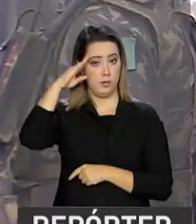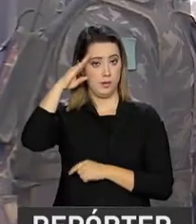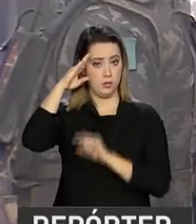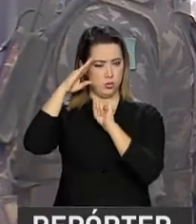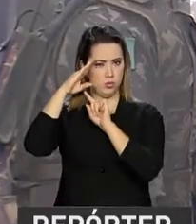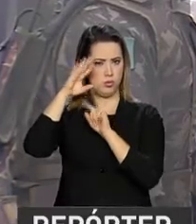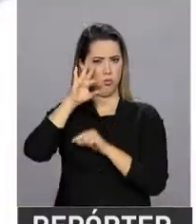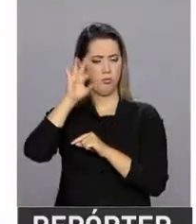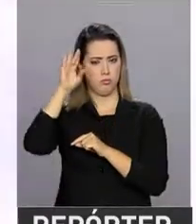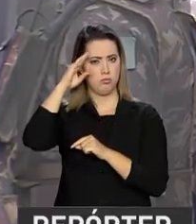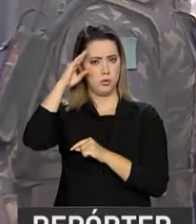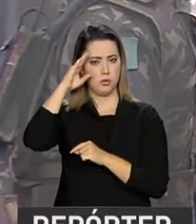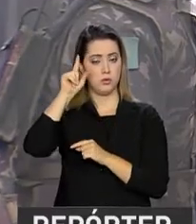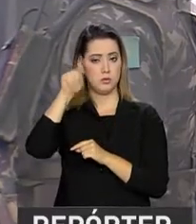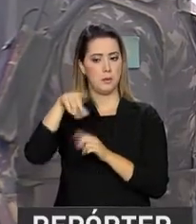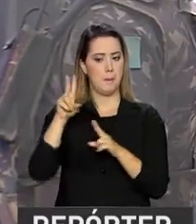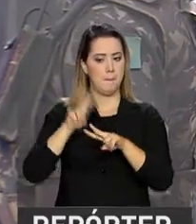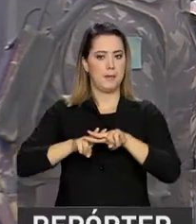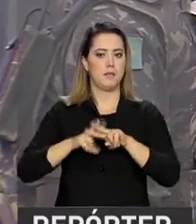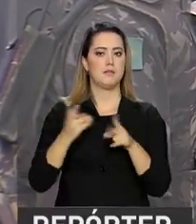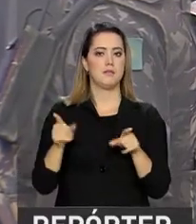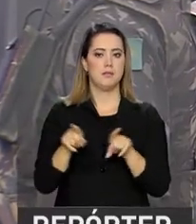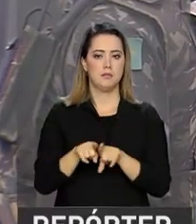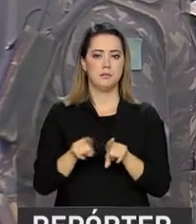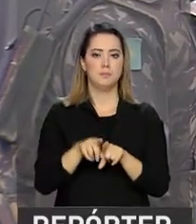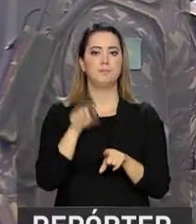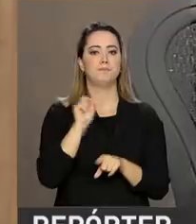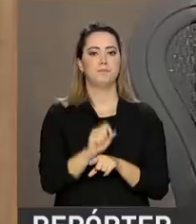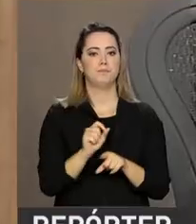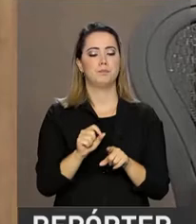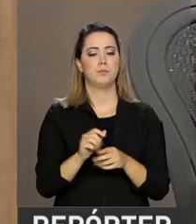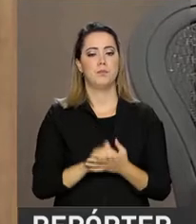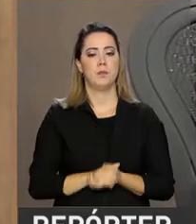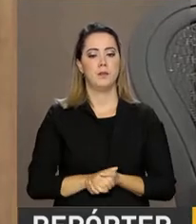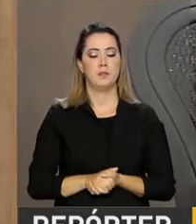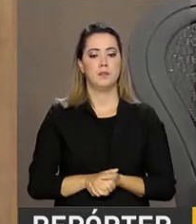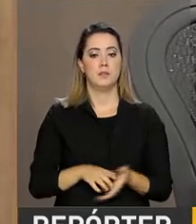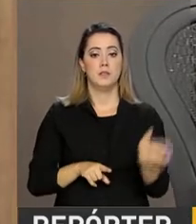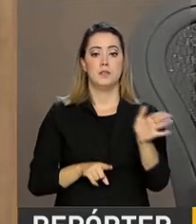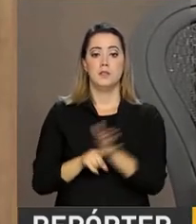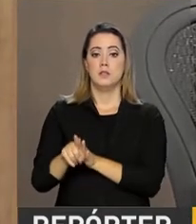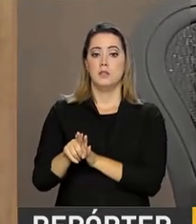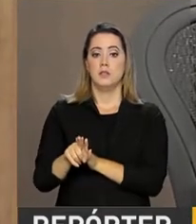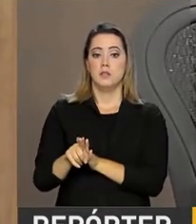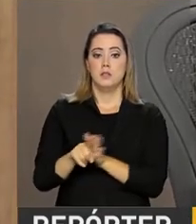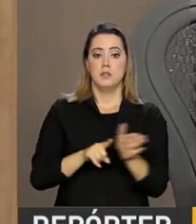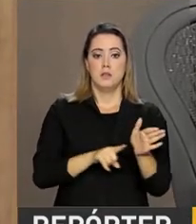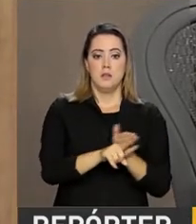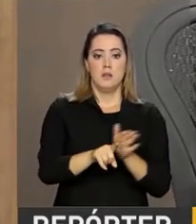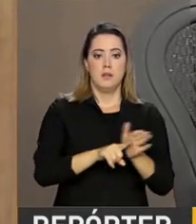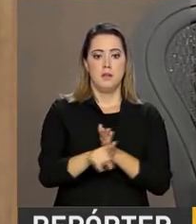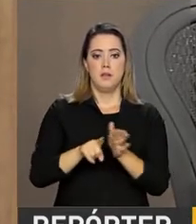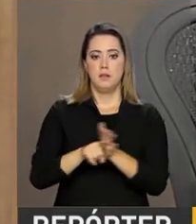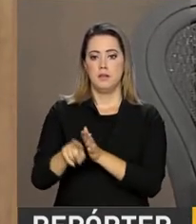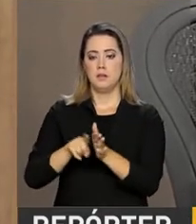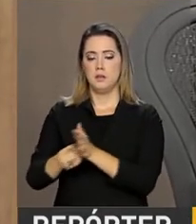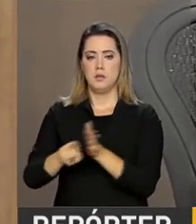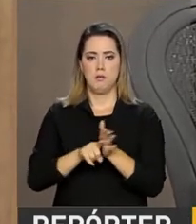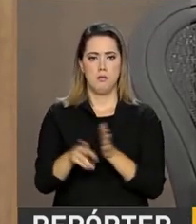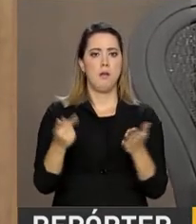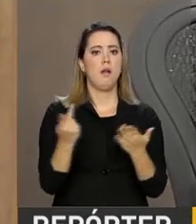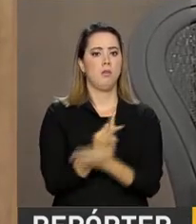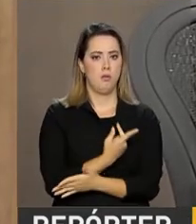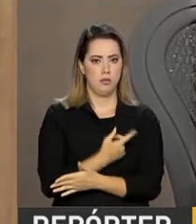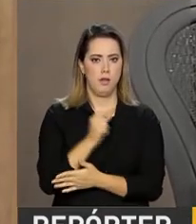é fruto do trabalho integrado entre as forças de segurança. Essas investigações acontecem e continuarão